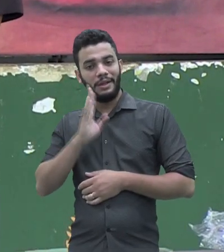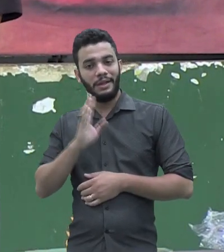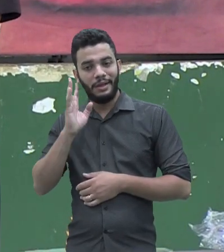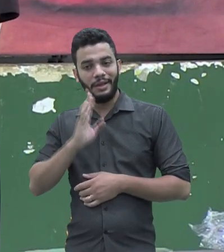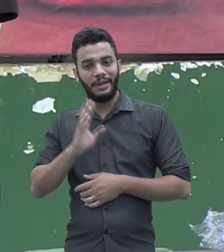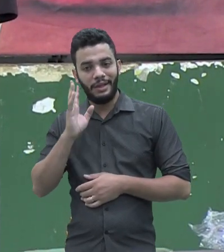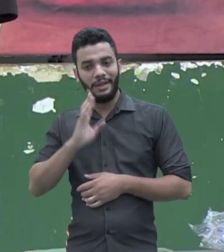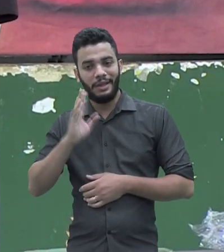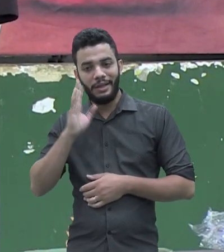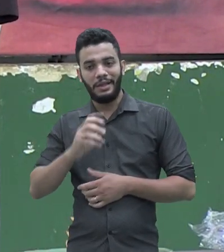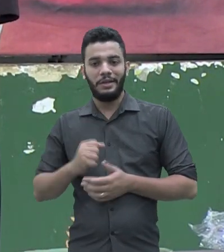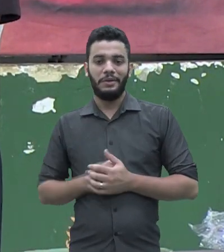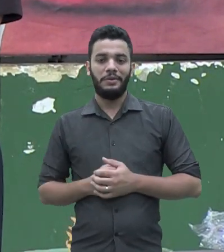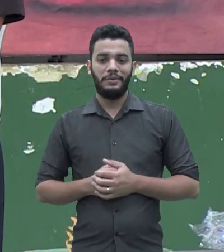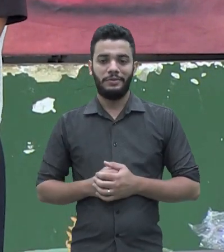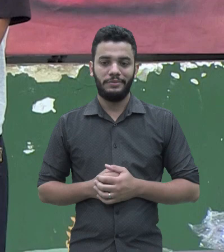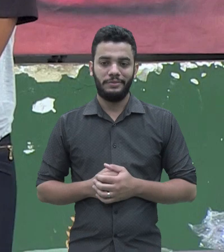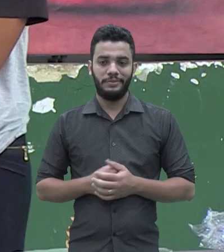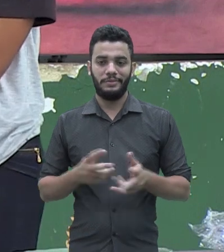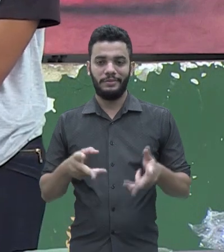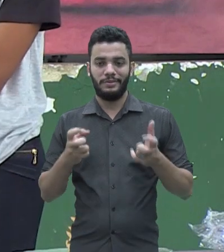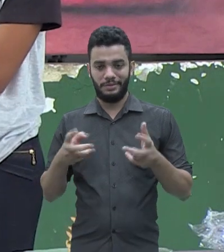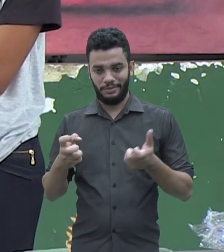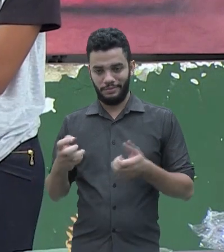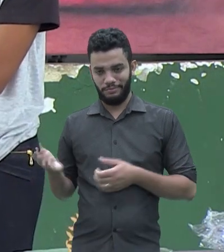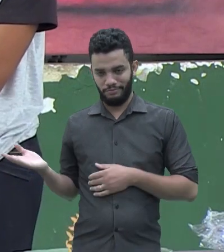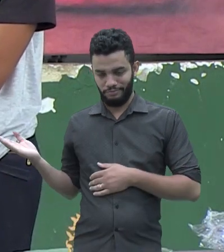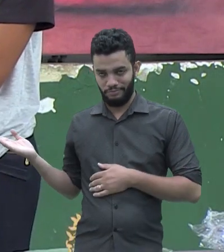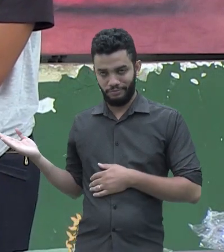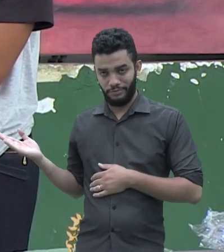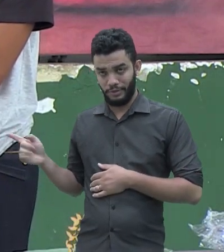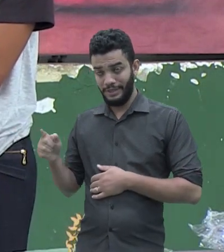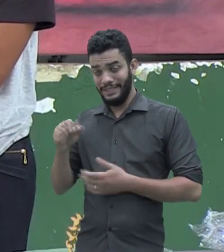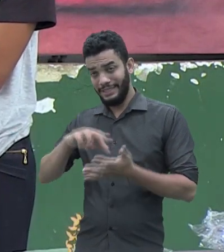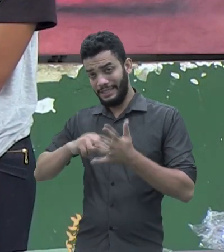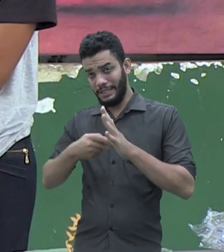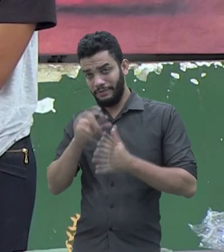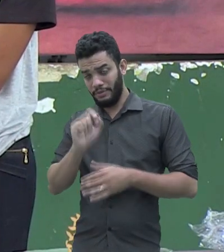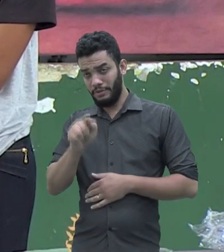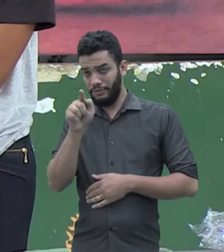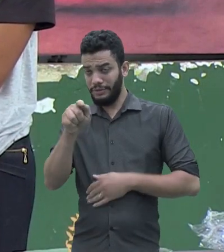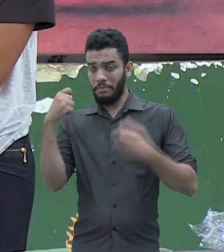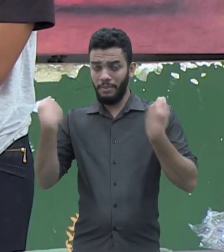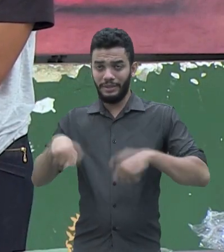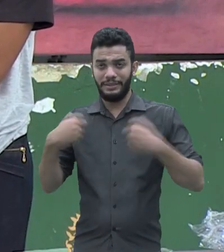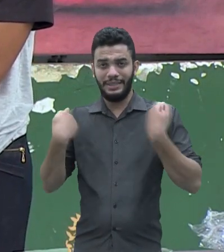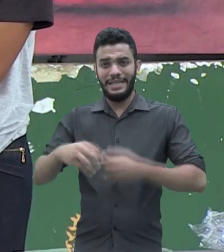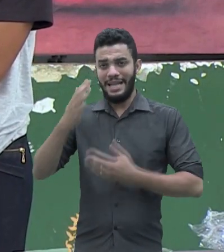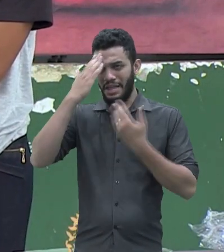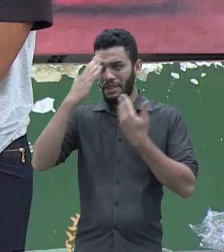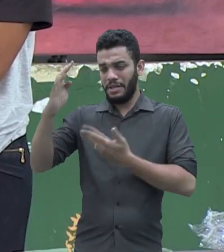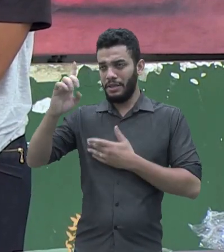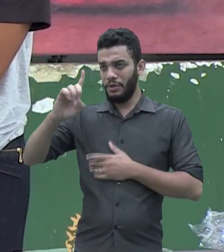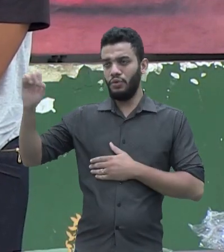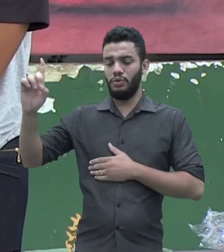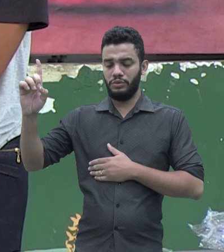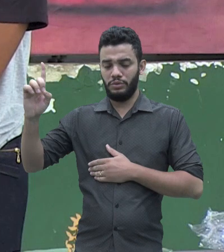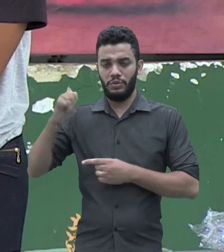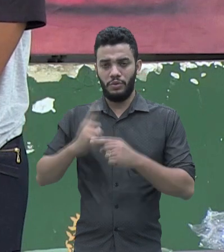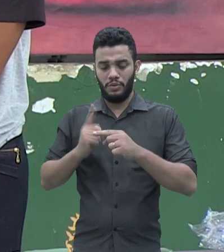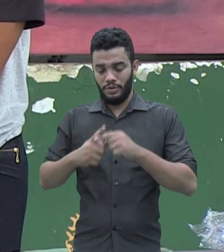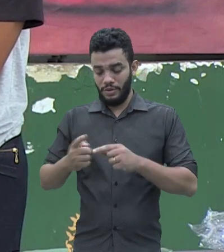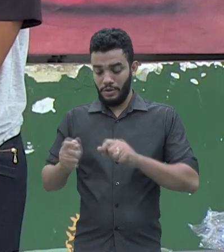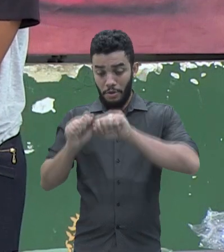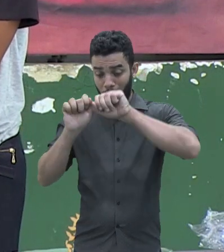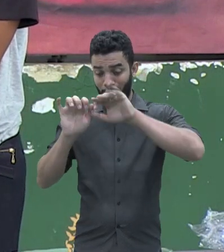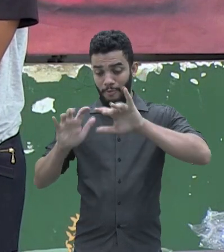timidez, né? Então nós temos aqui, be thankful for what you have. Seja grato pelo que você tem. Então, you will end up having more. E aí